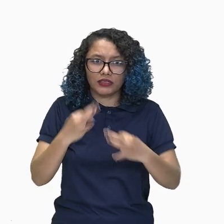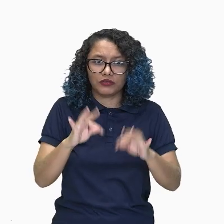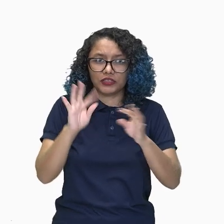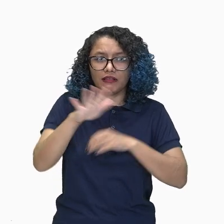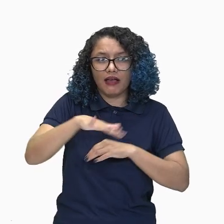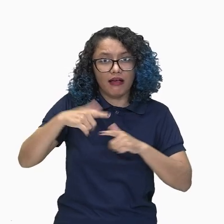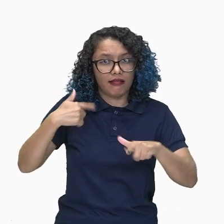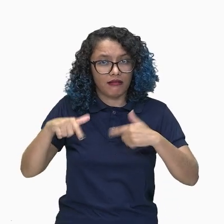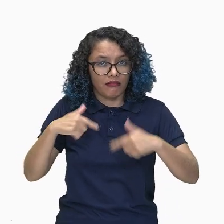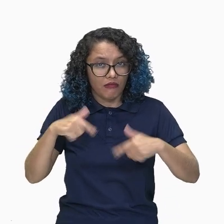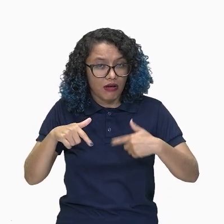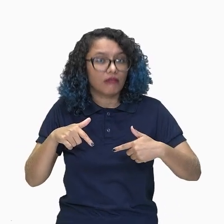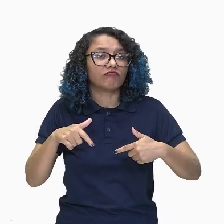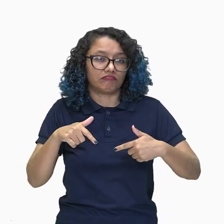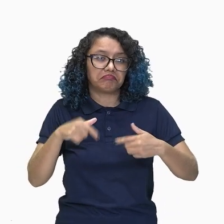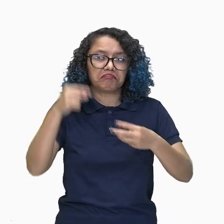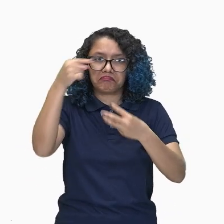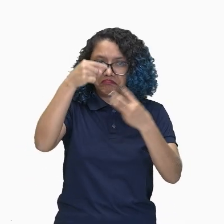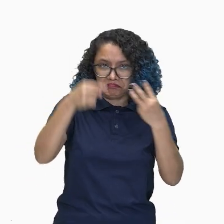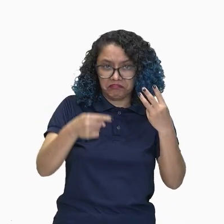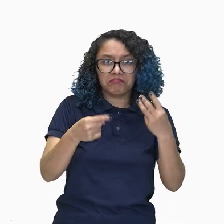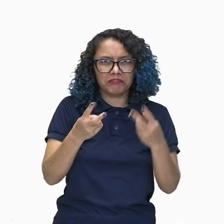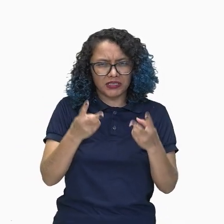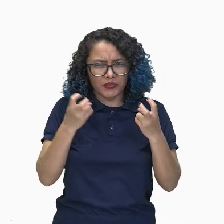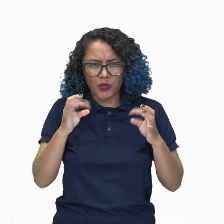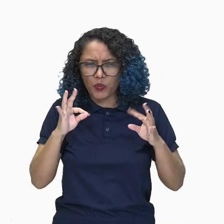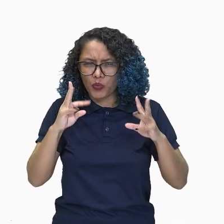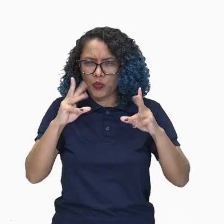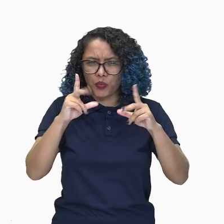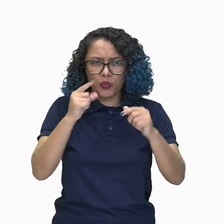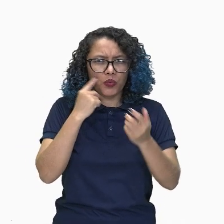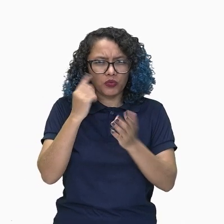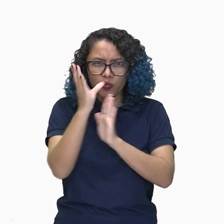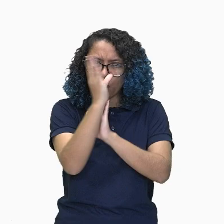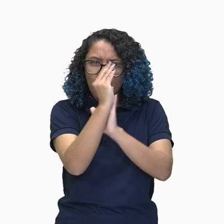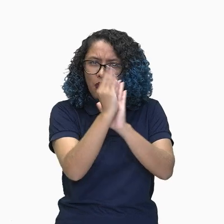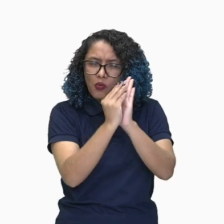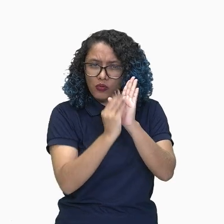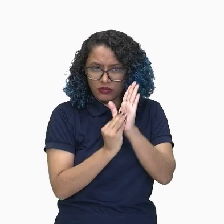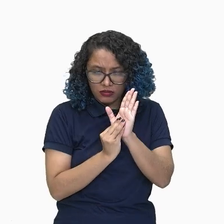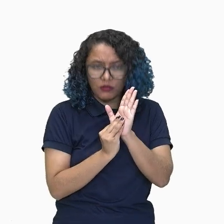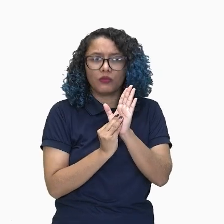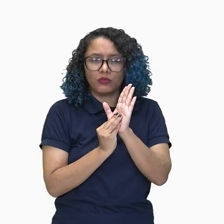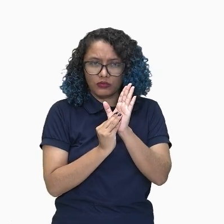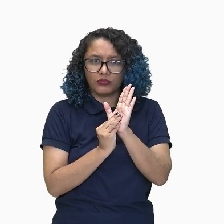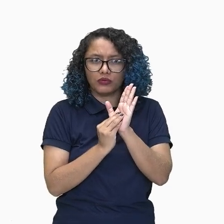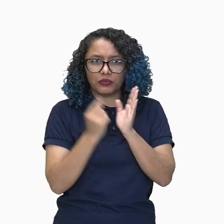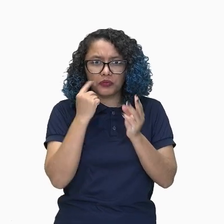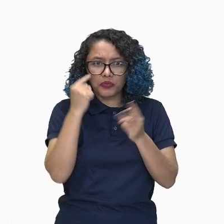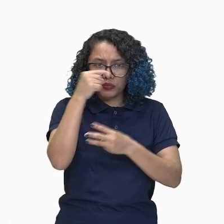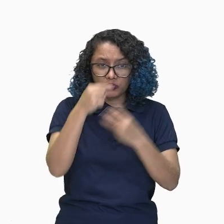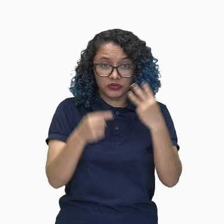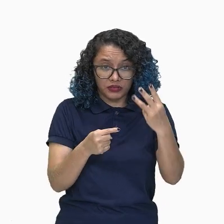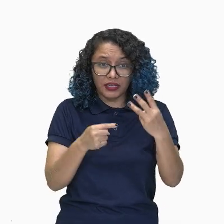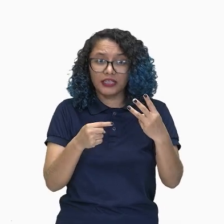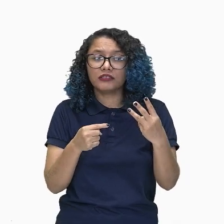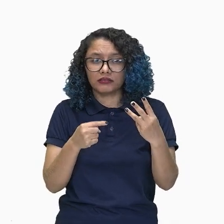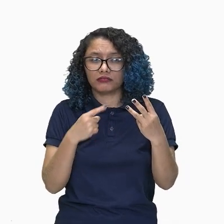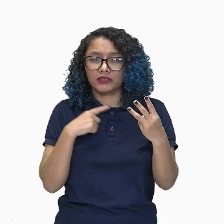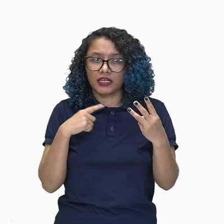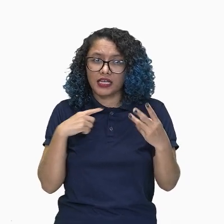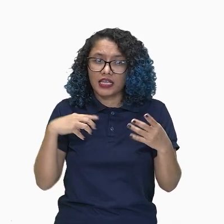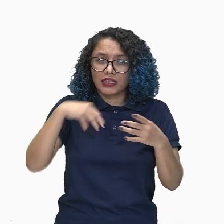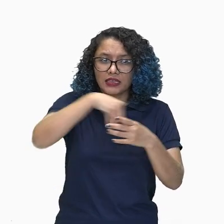de trabalho. Observe que todos esses assuntos aí que eu citei, esses três assuntos, eles